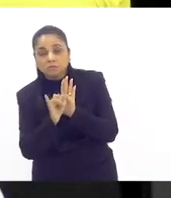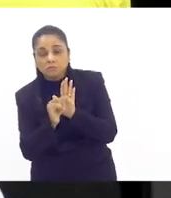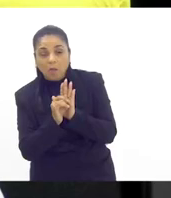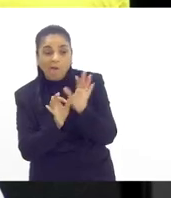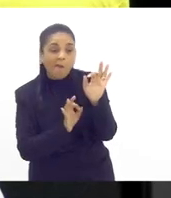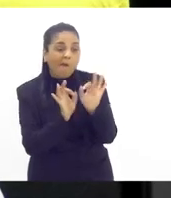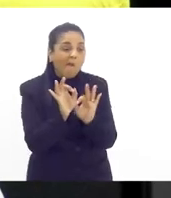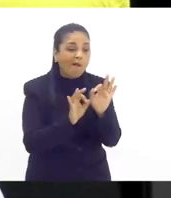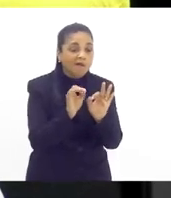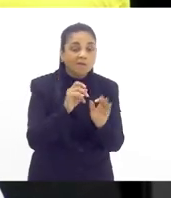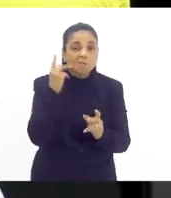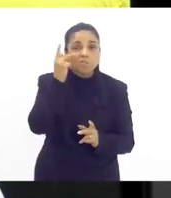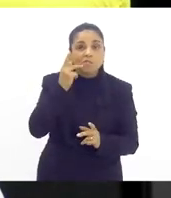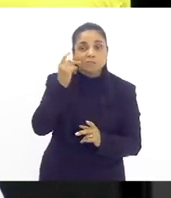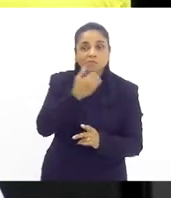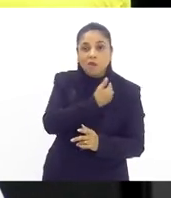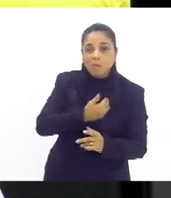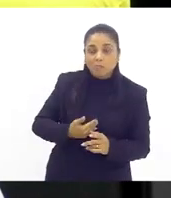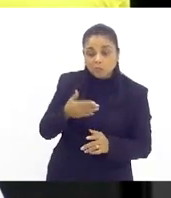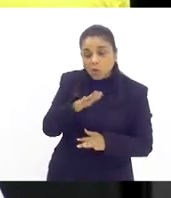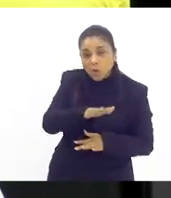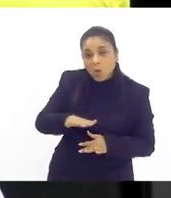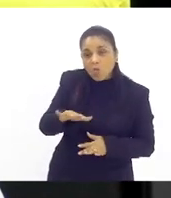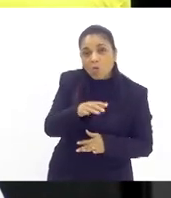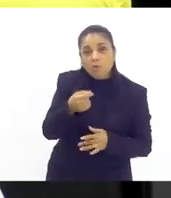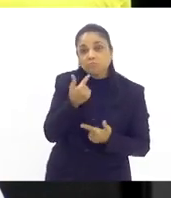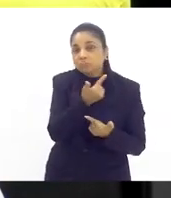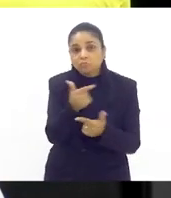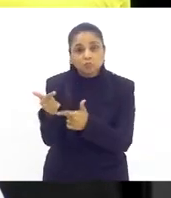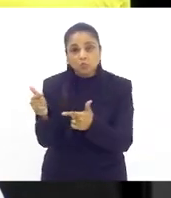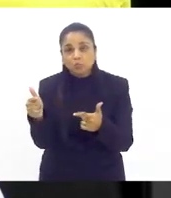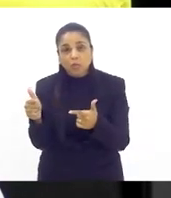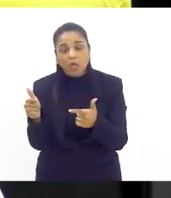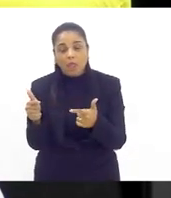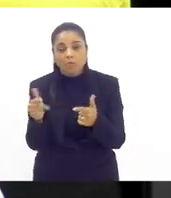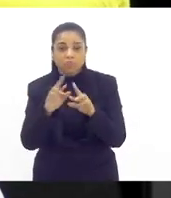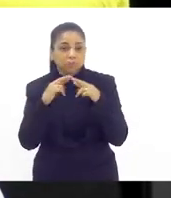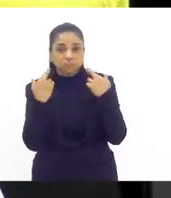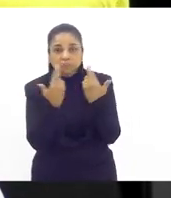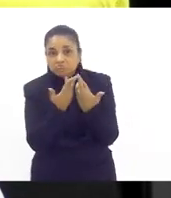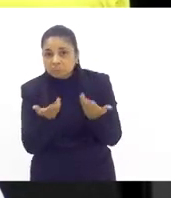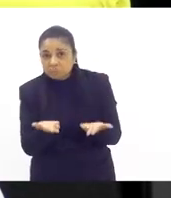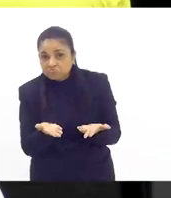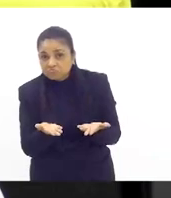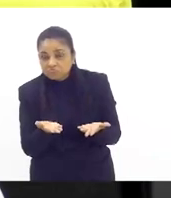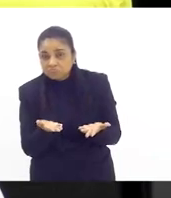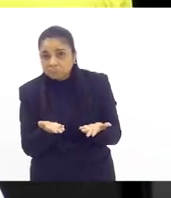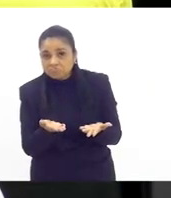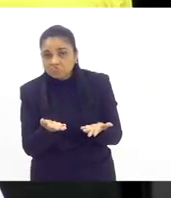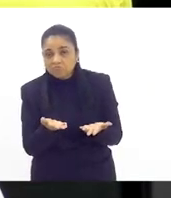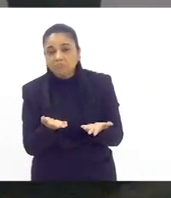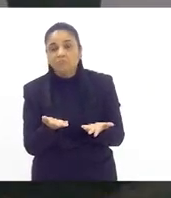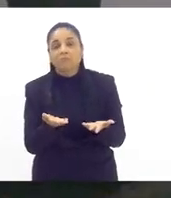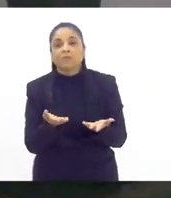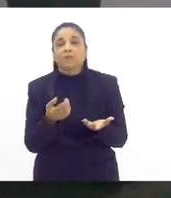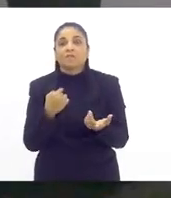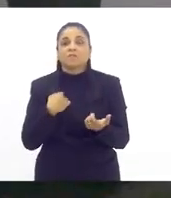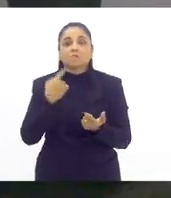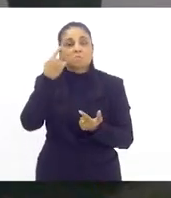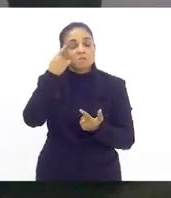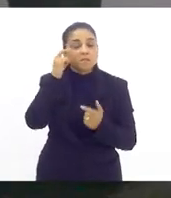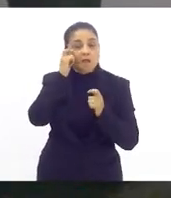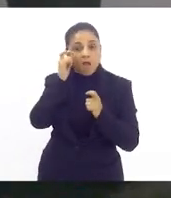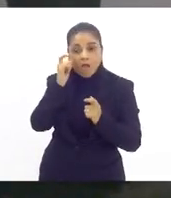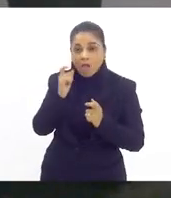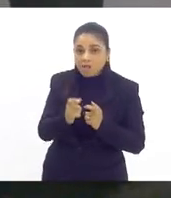organiza política pública local quando um dos lados não está presente e aí a gente começa a chamar